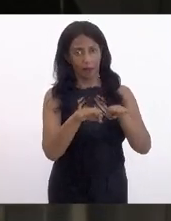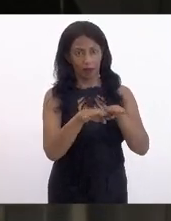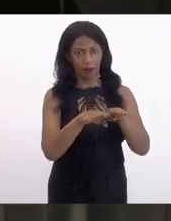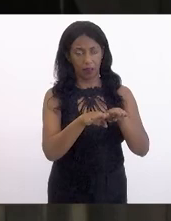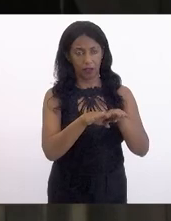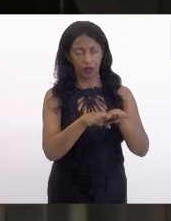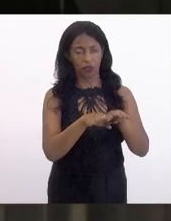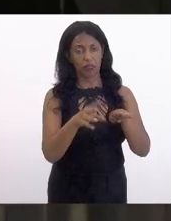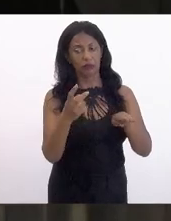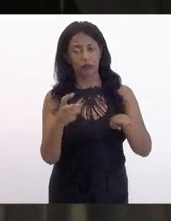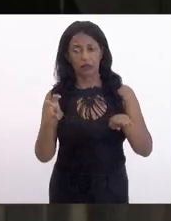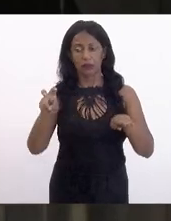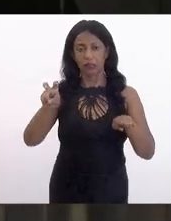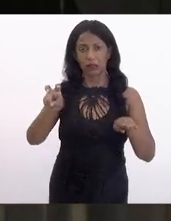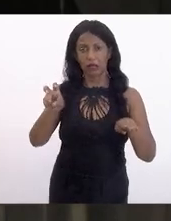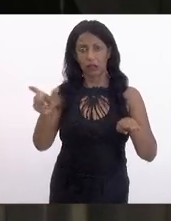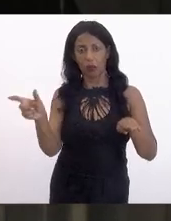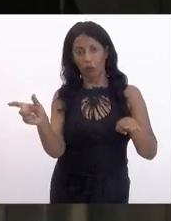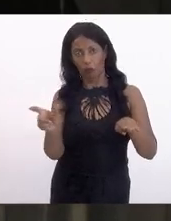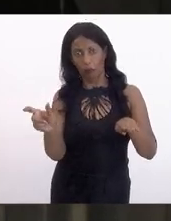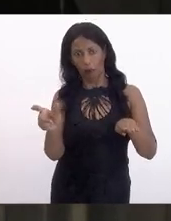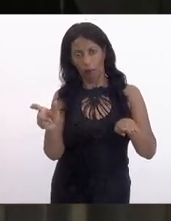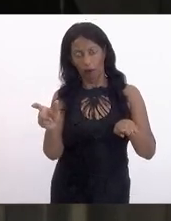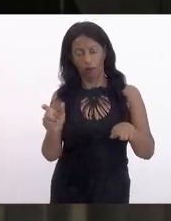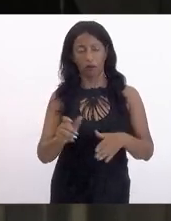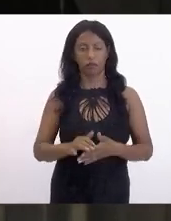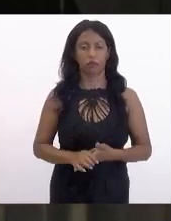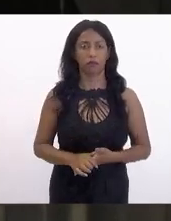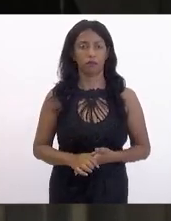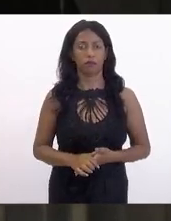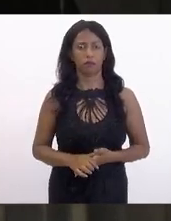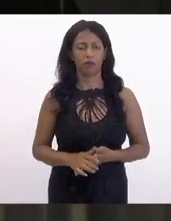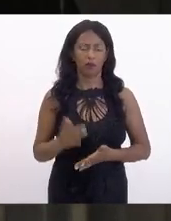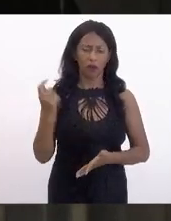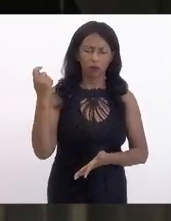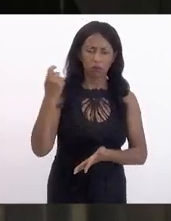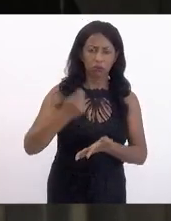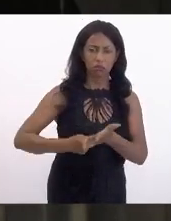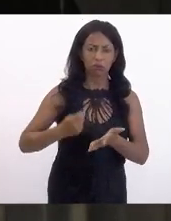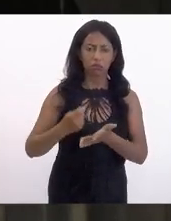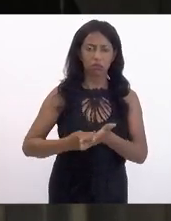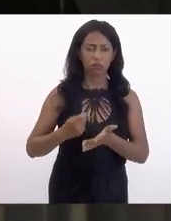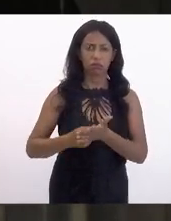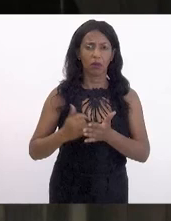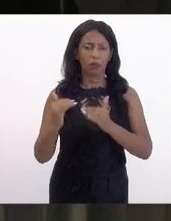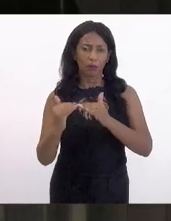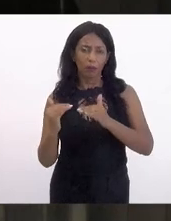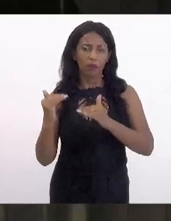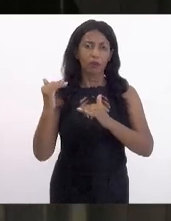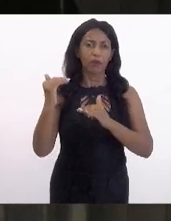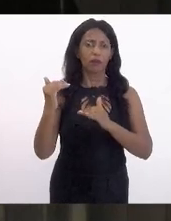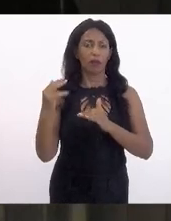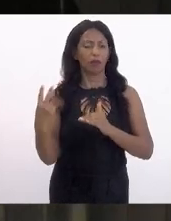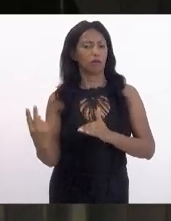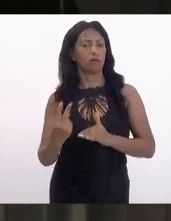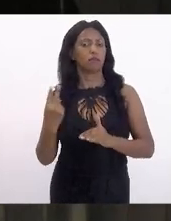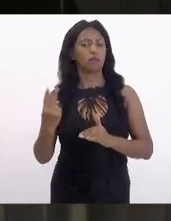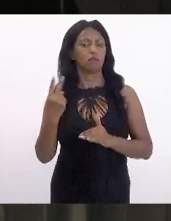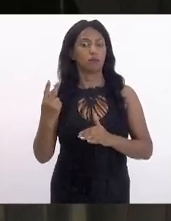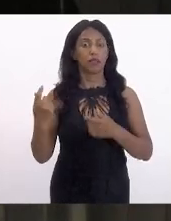e cinco para os cartões de créditos lutamos para ampliar seu valor